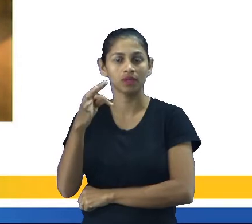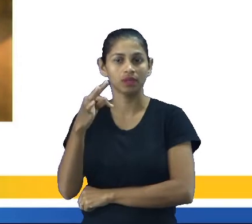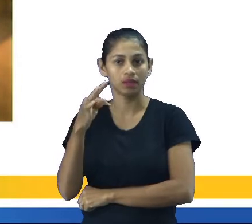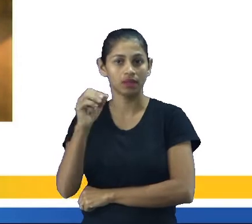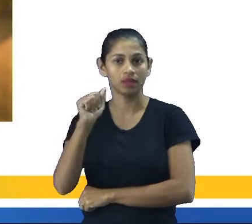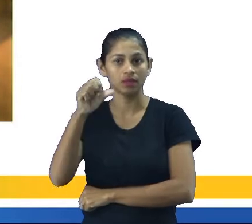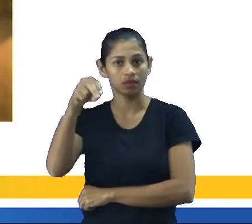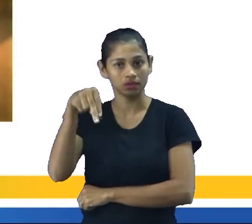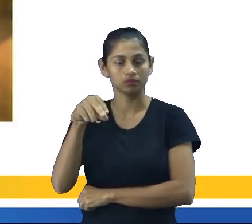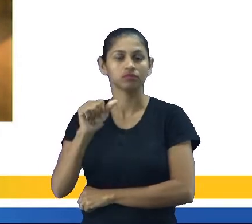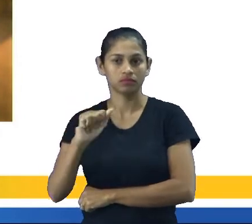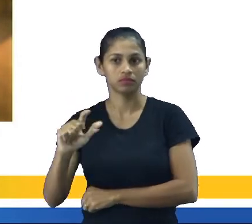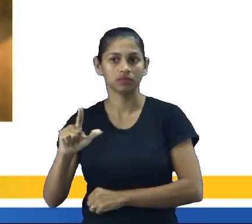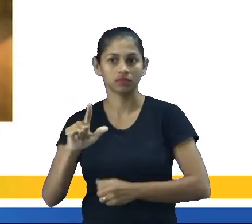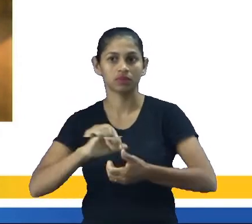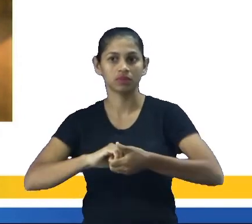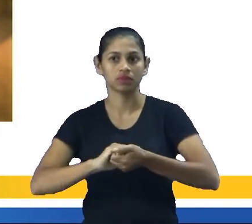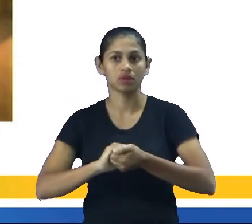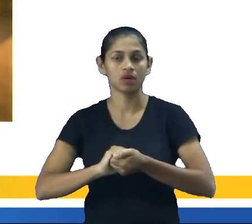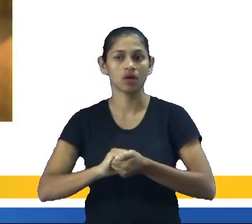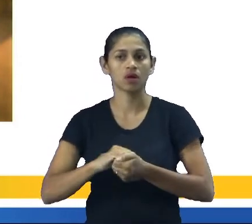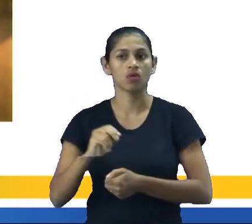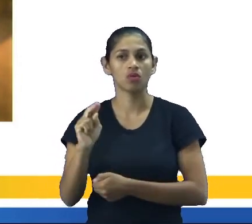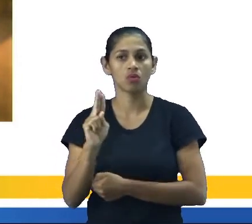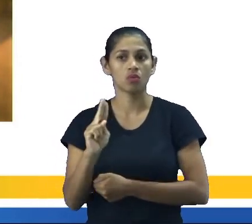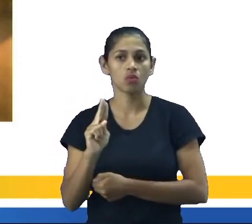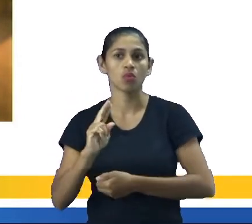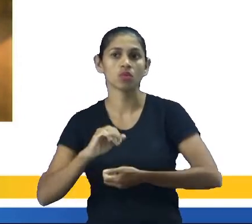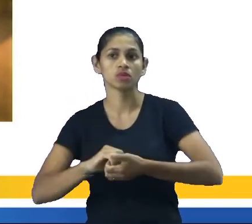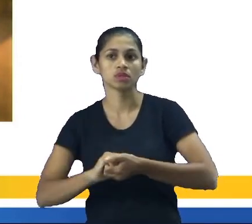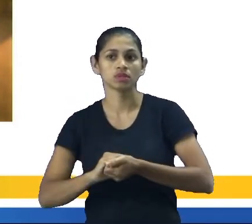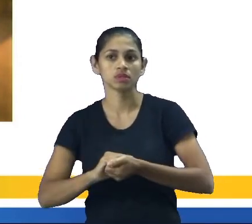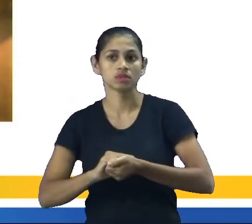animais, de peças anatômicas, para deixar